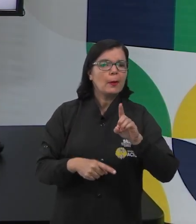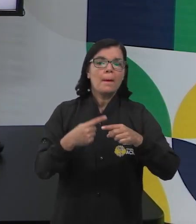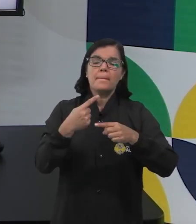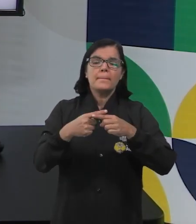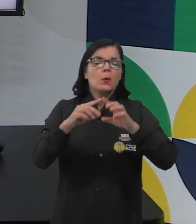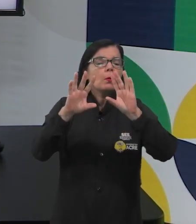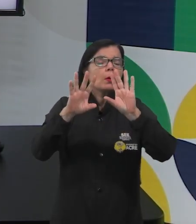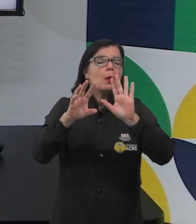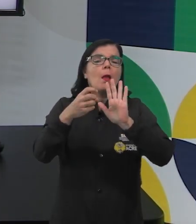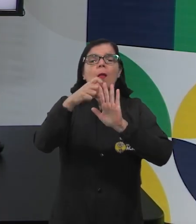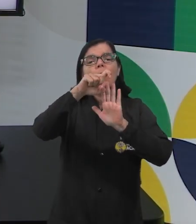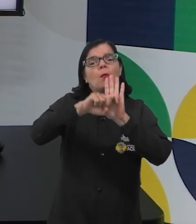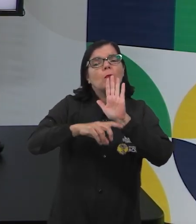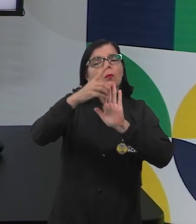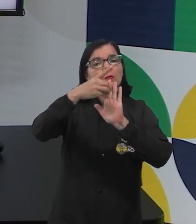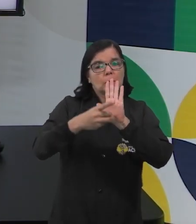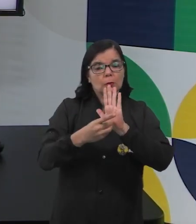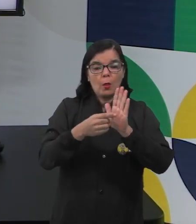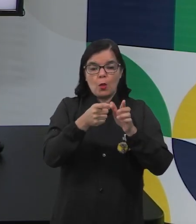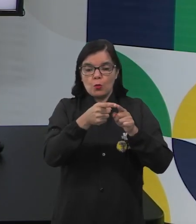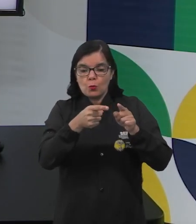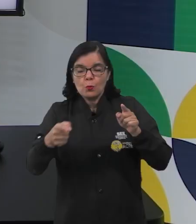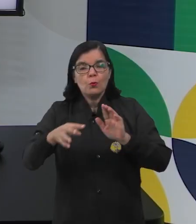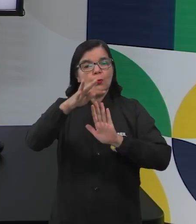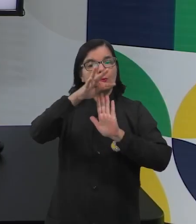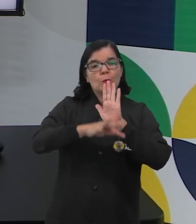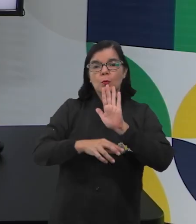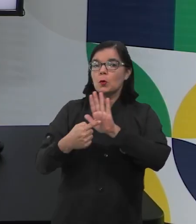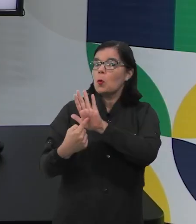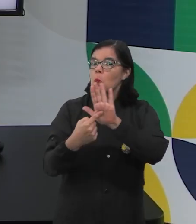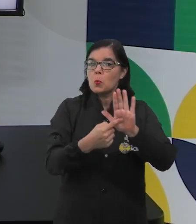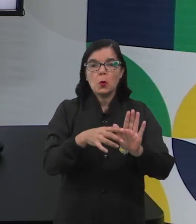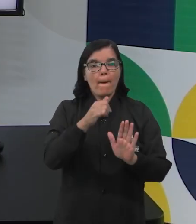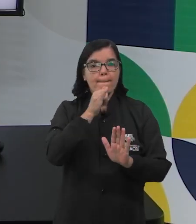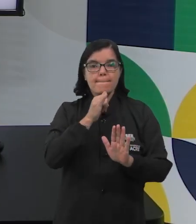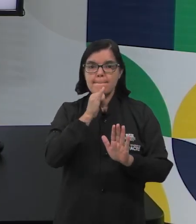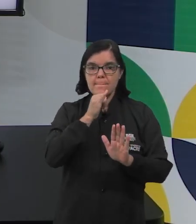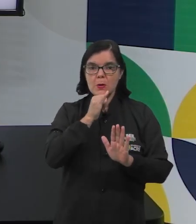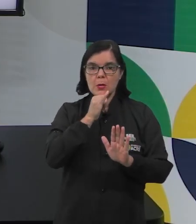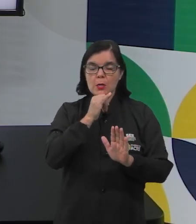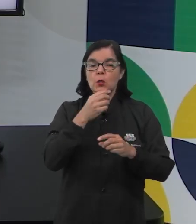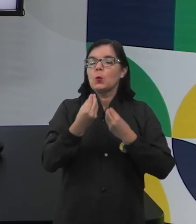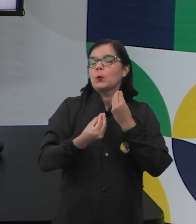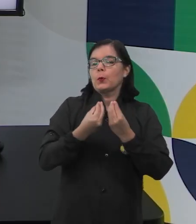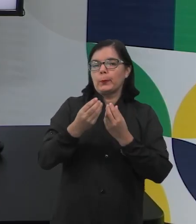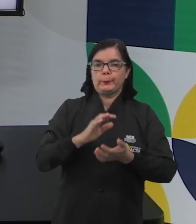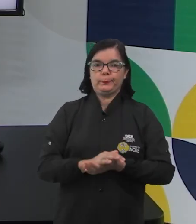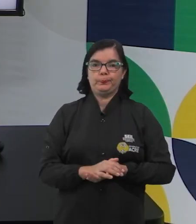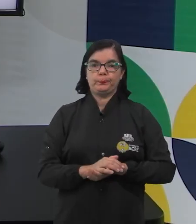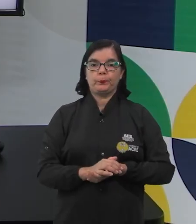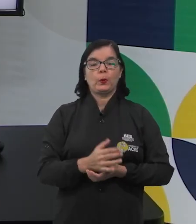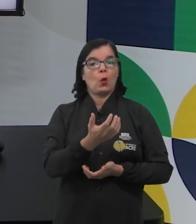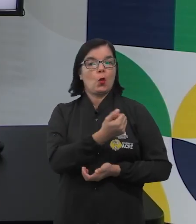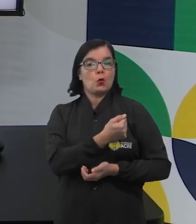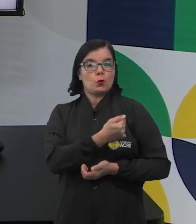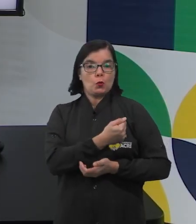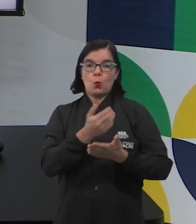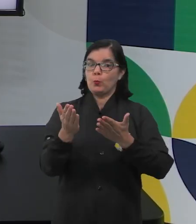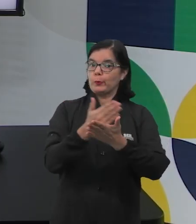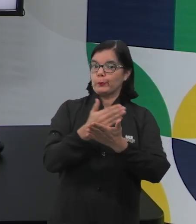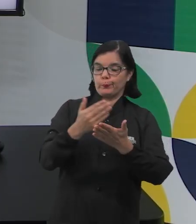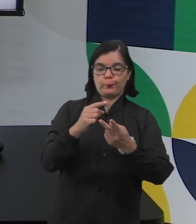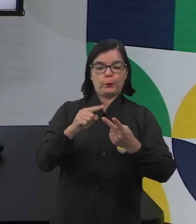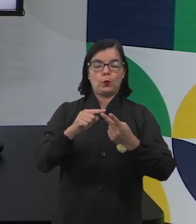ela não é descritiva? Durante todo o texto, ele não está apresentando, por exemplo, características editoriais como número de páginas, número